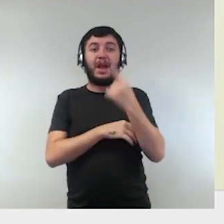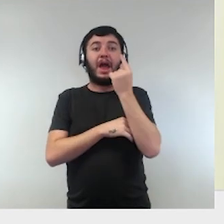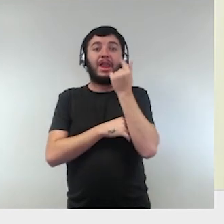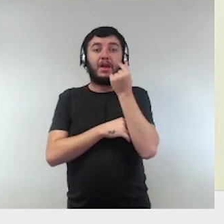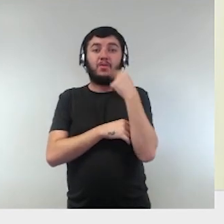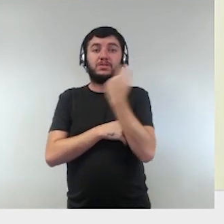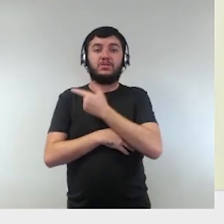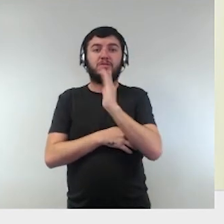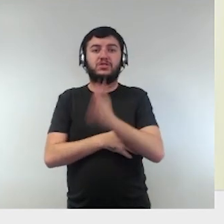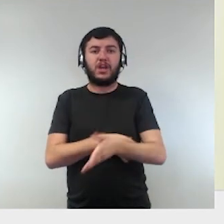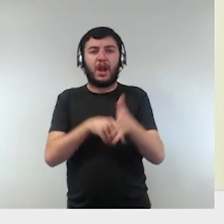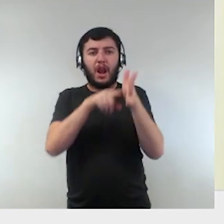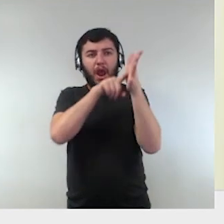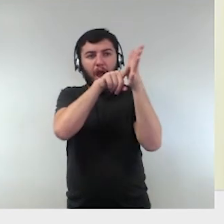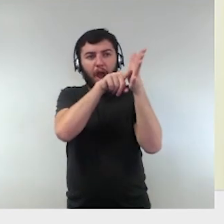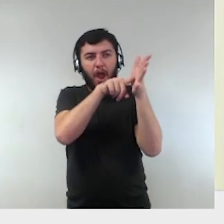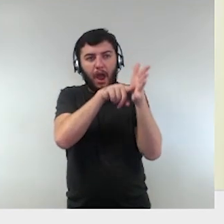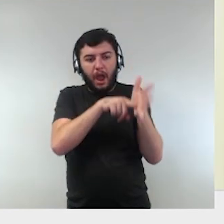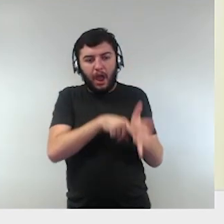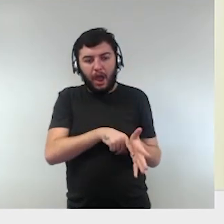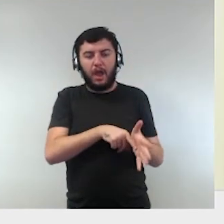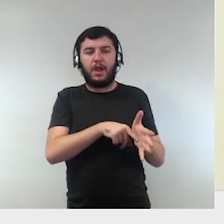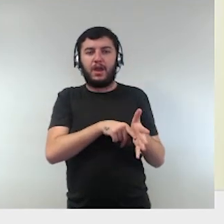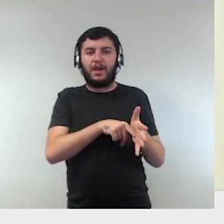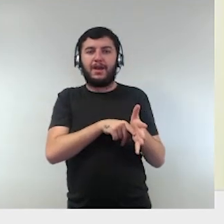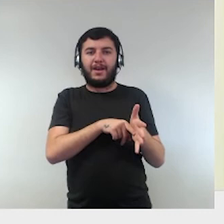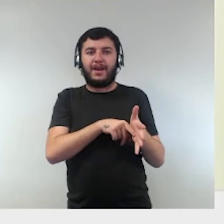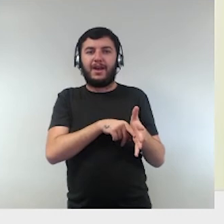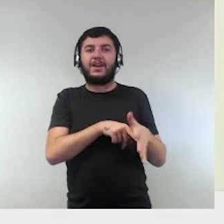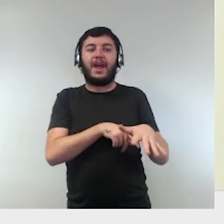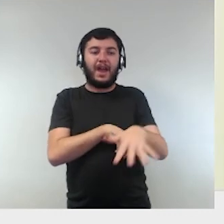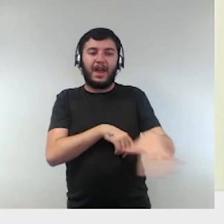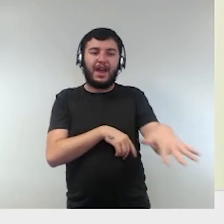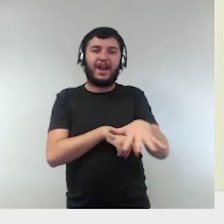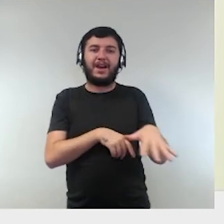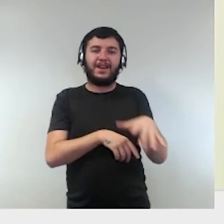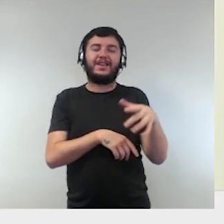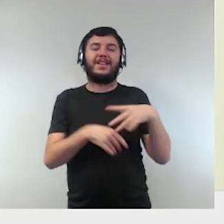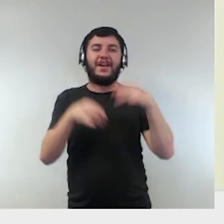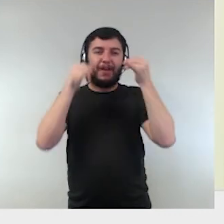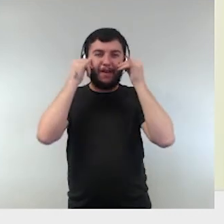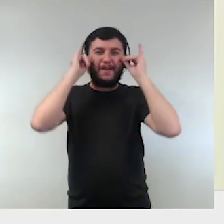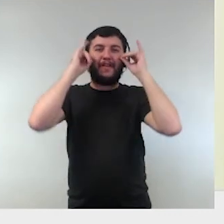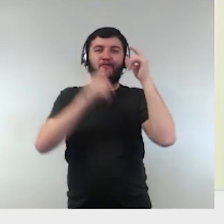ligados diretamente à vaquejada, corresponde a R$